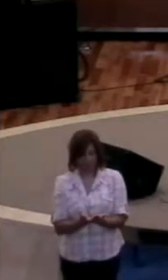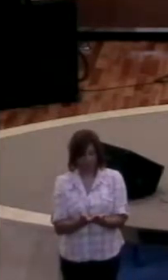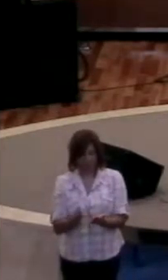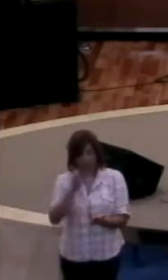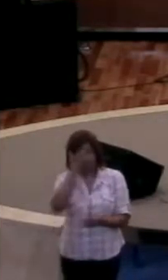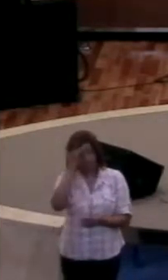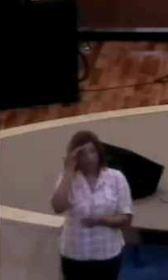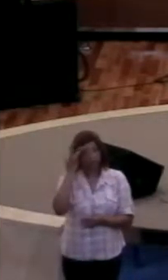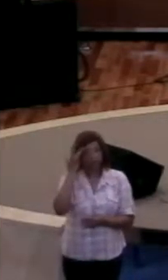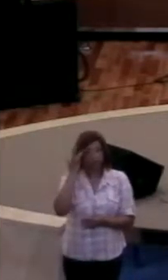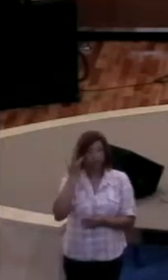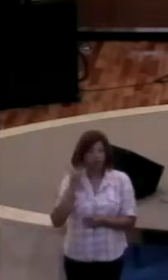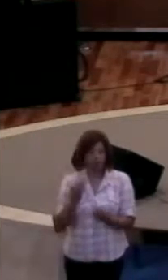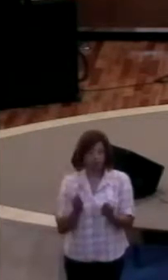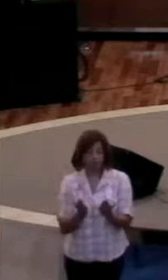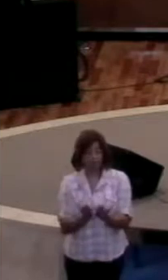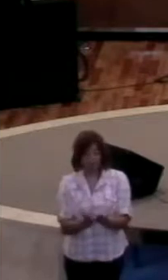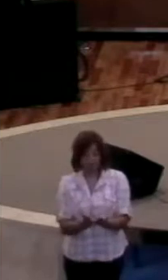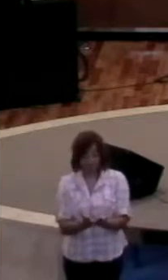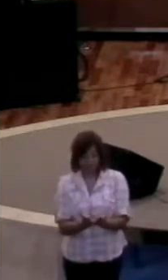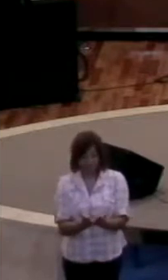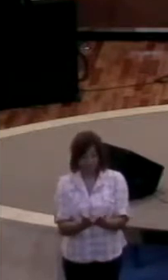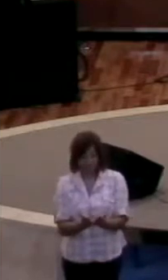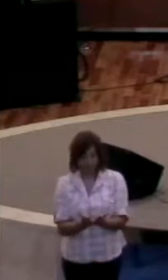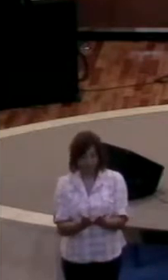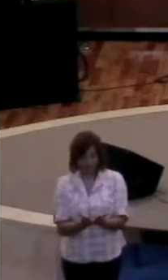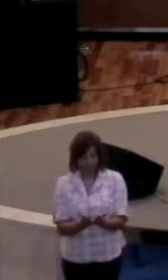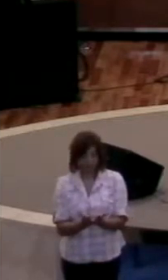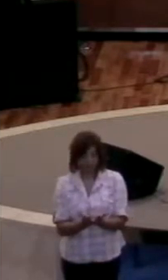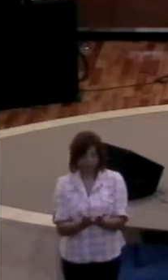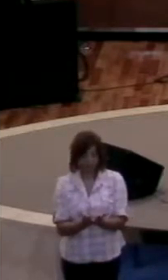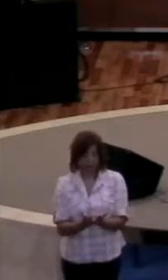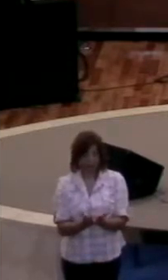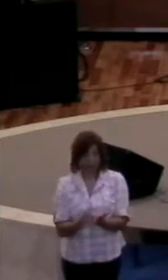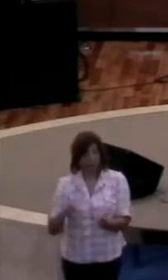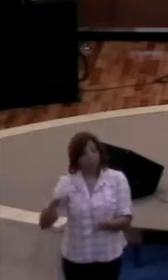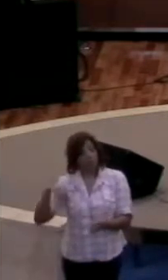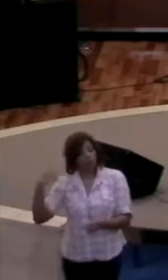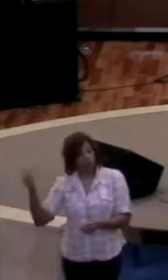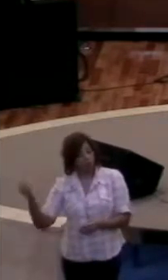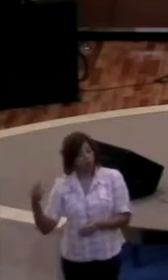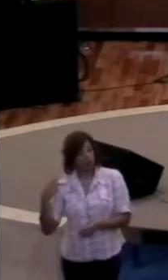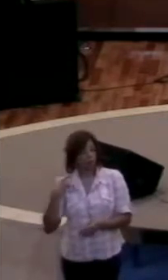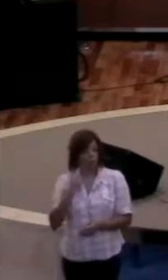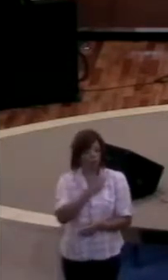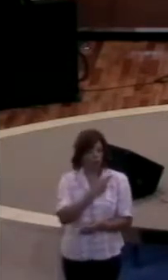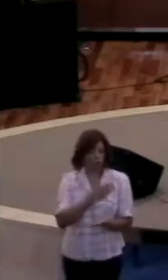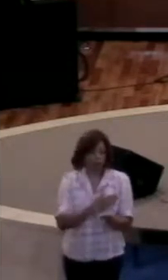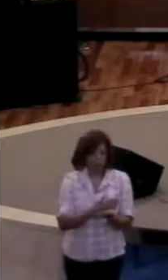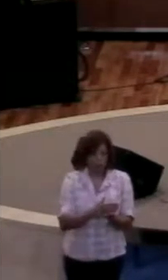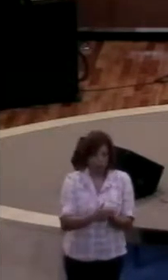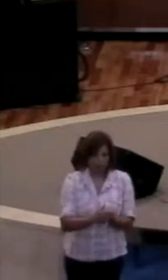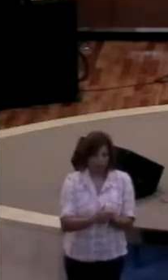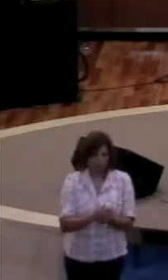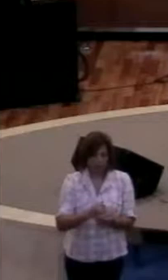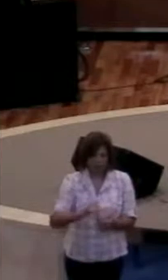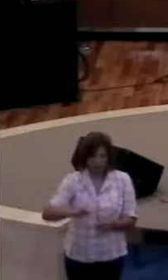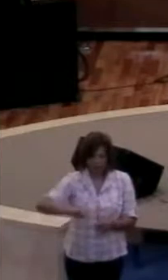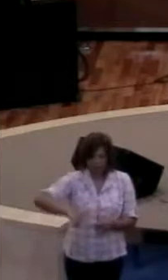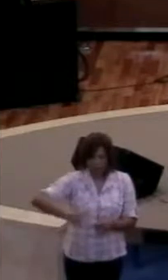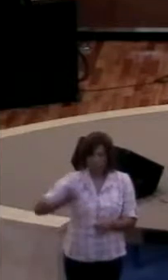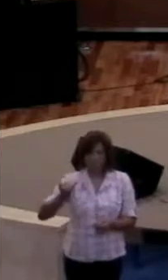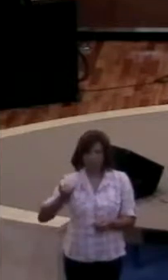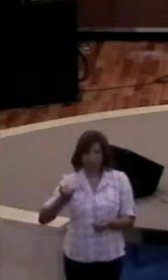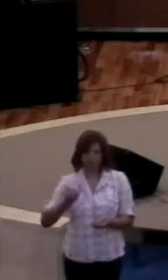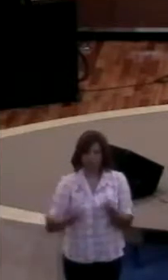Aí o pessoal, aquela agitação, eu lá. Aí o pastor chegou próximo a mim e falou assim: começa, aproveita o fogo.